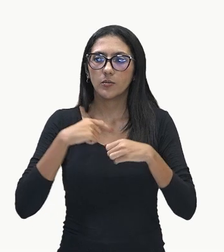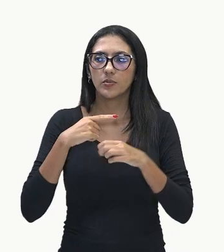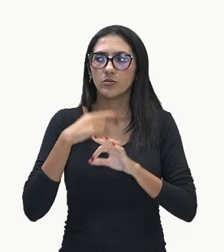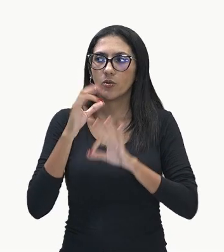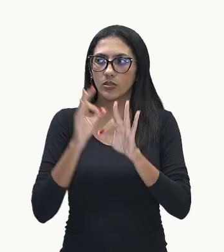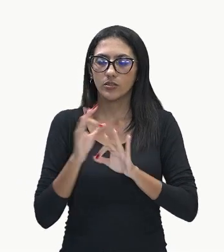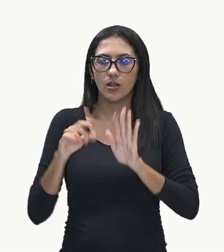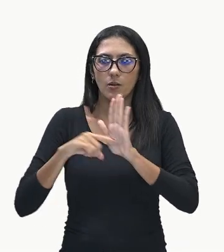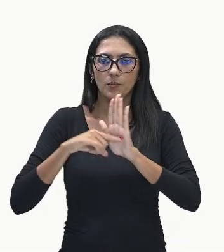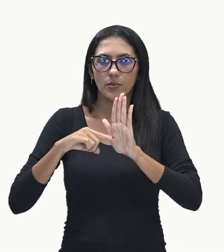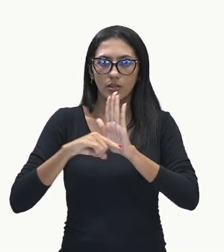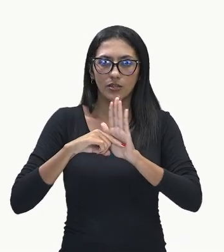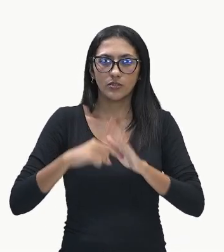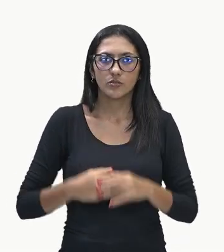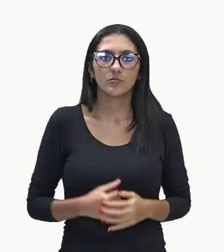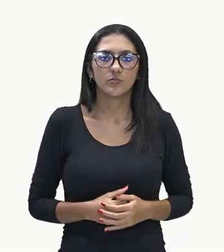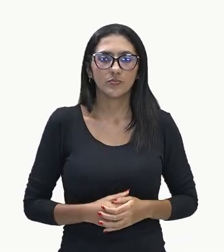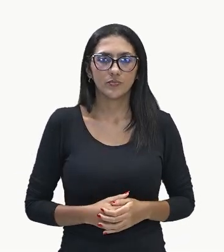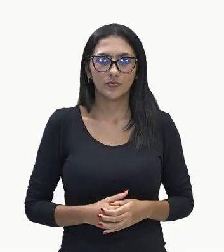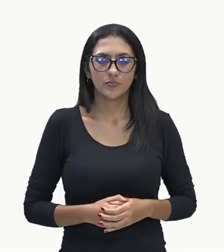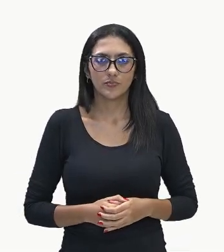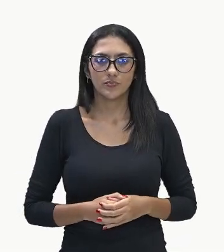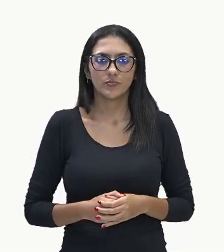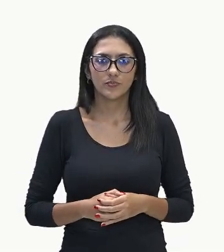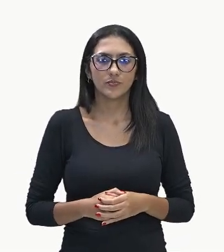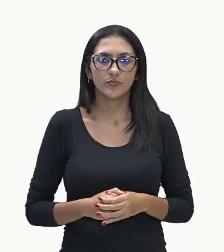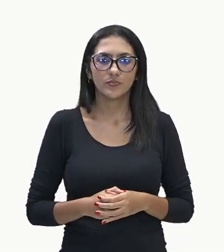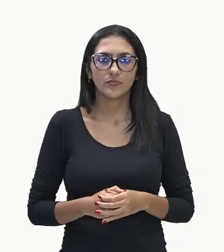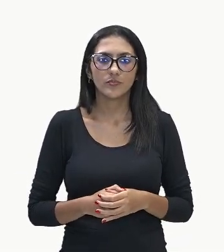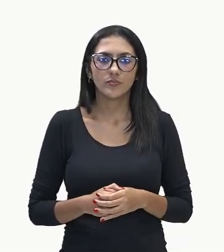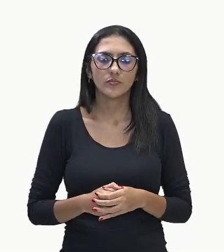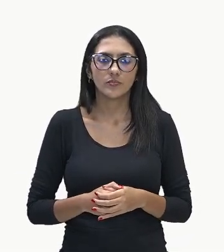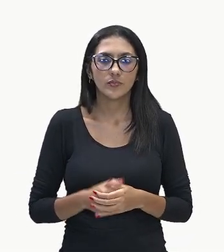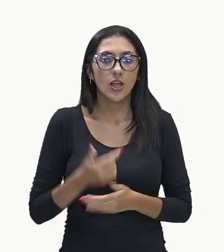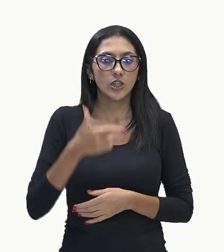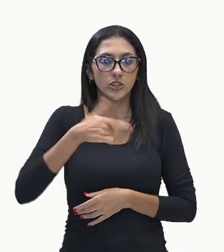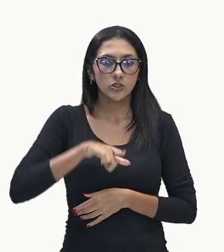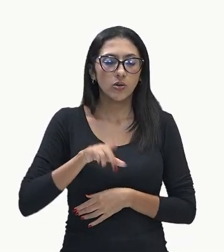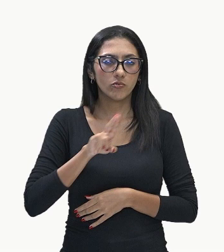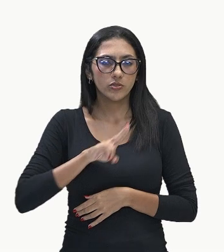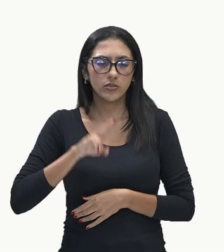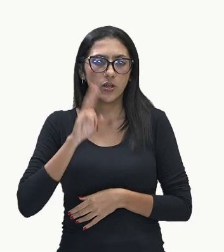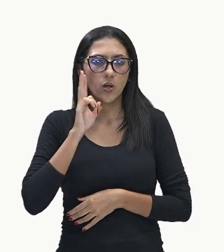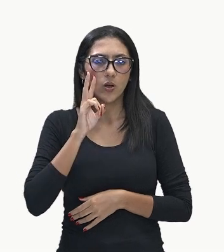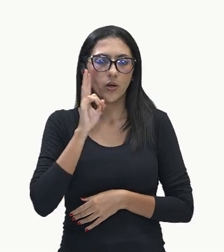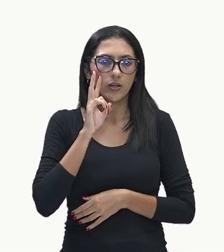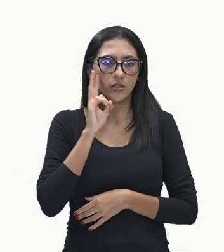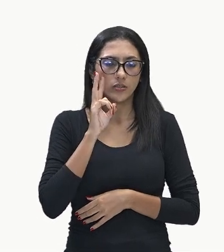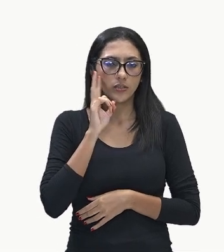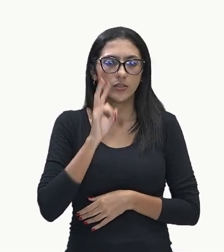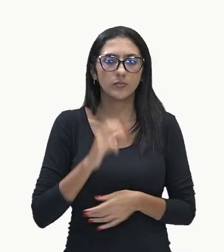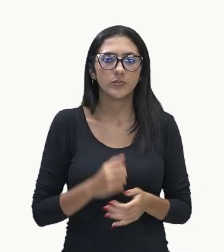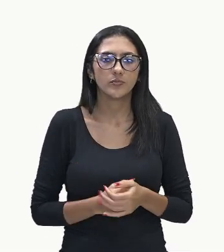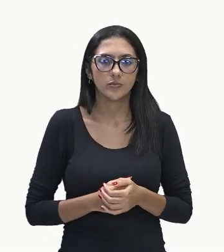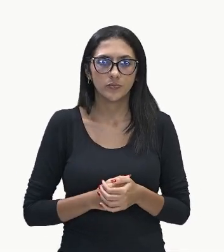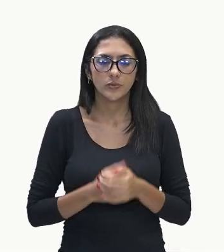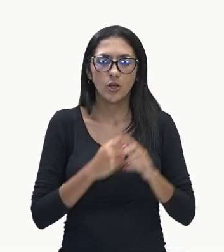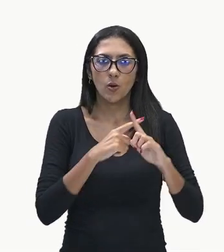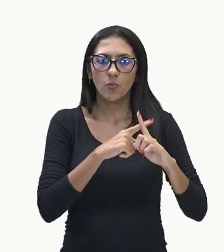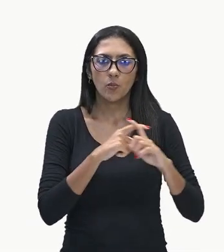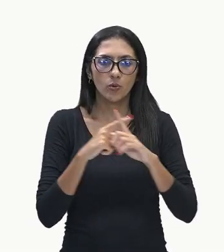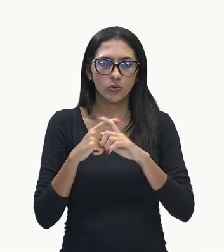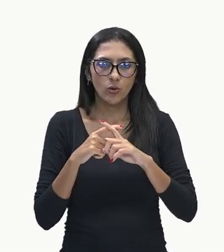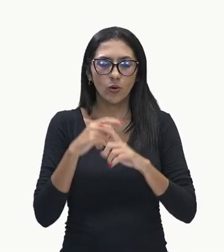Uma subtração, retomando aí o estudo de monômios, né? Uma subtração entre monômios, então o que é que eu